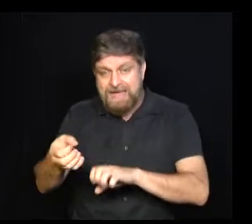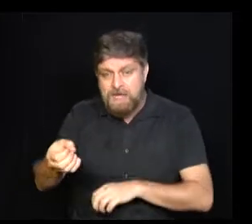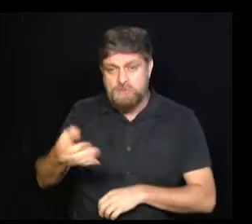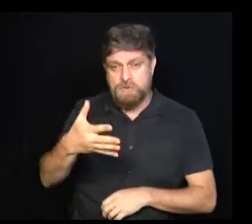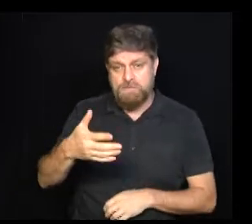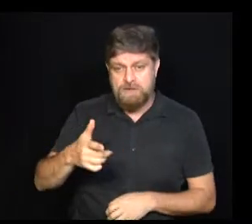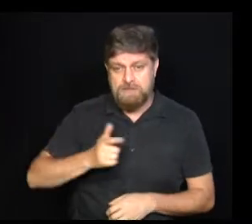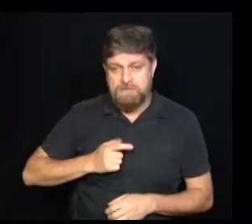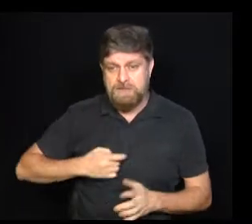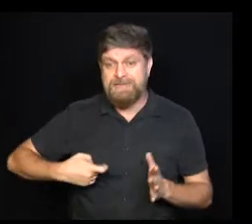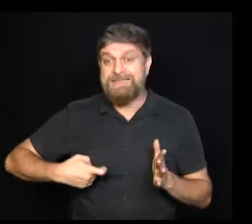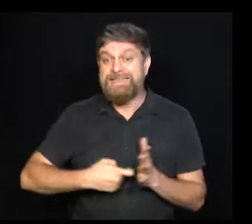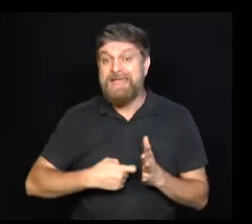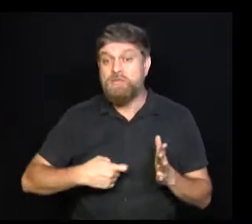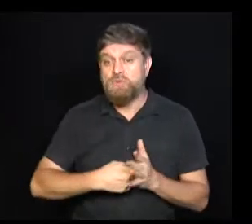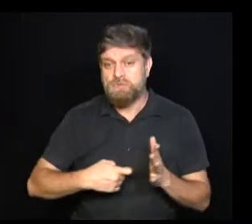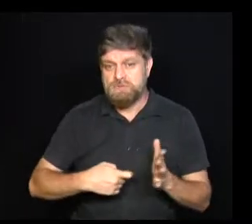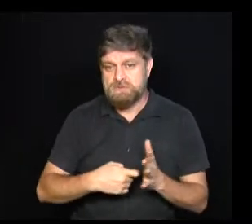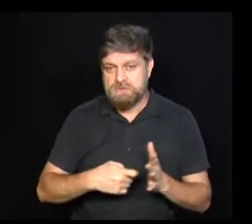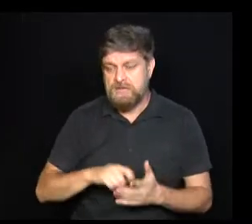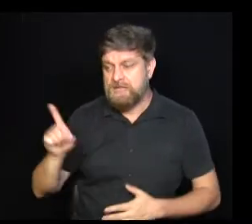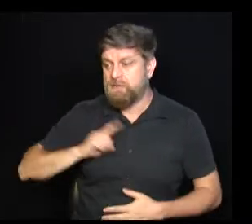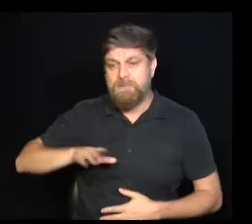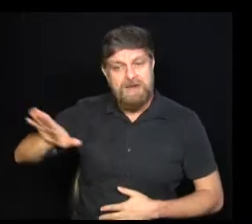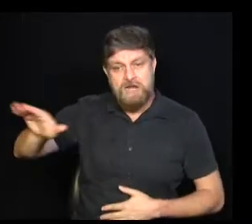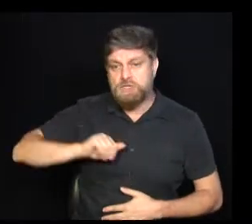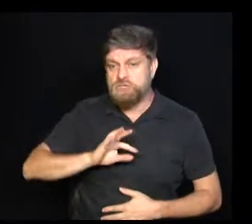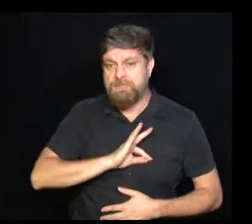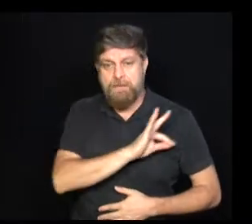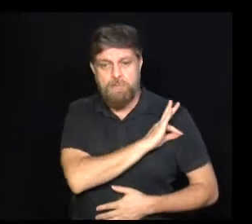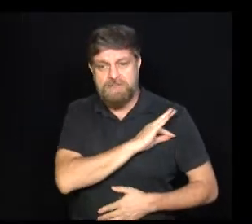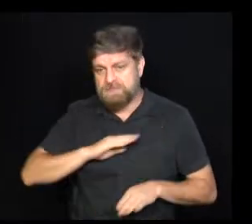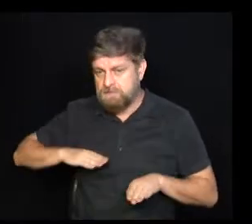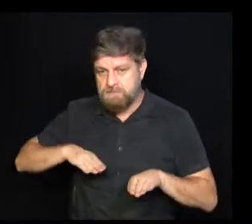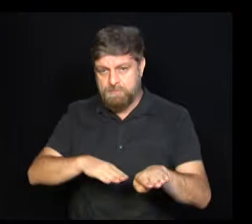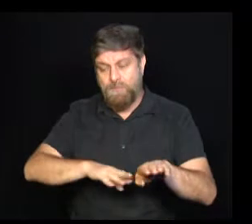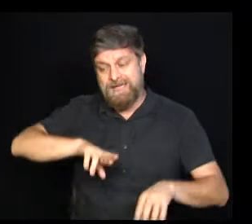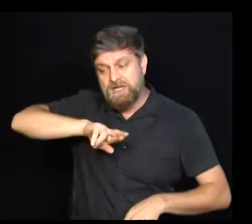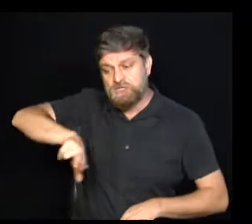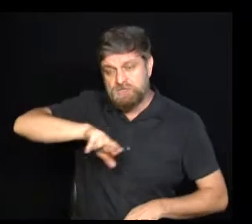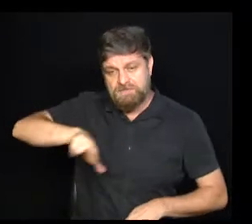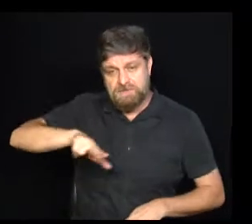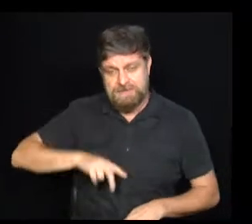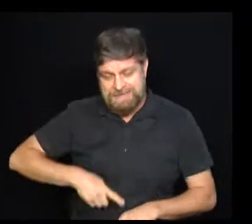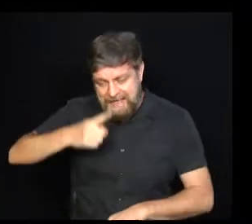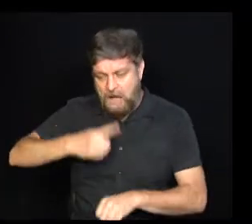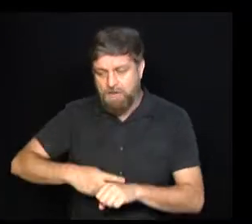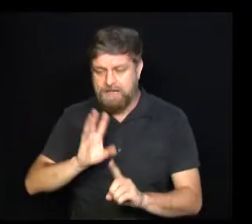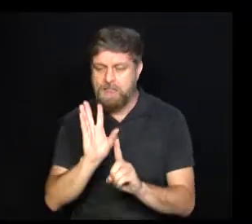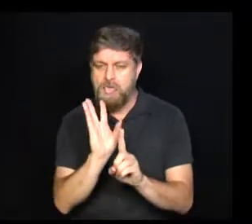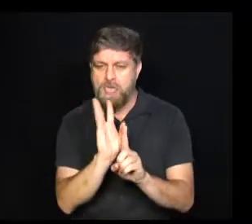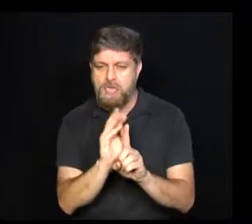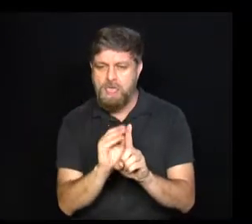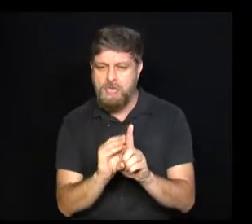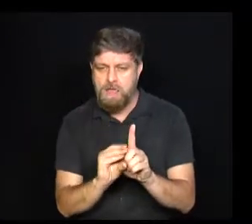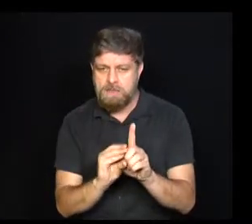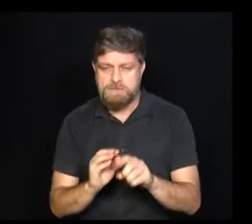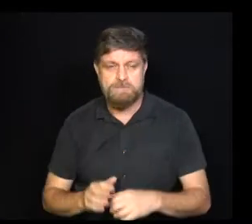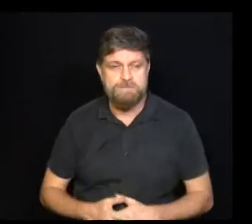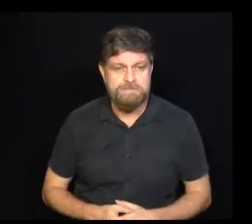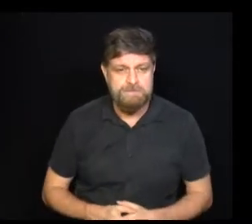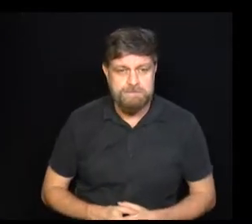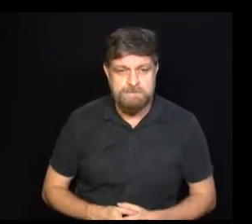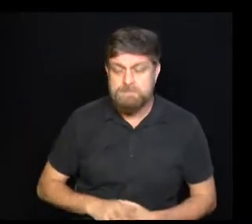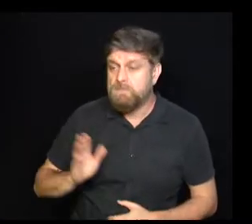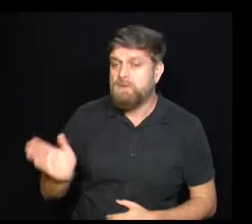para registro de denúncia, não é para acionar a viatura da guarda em caso de assédio. Vamos passar,